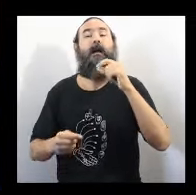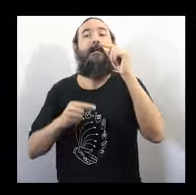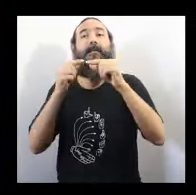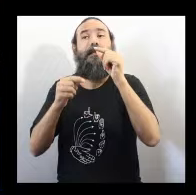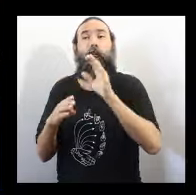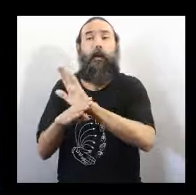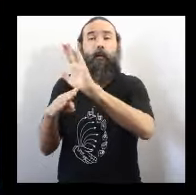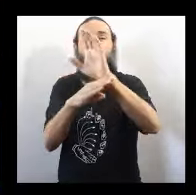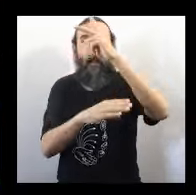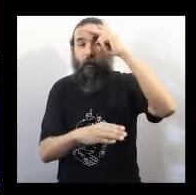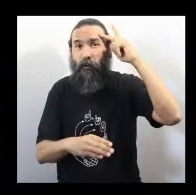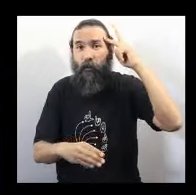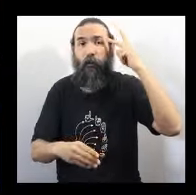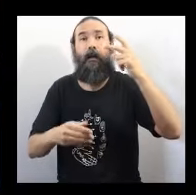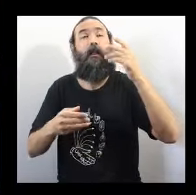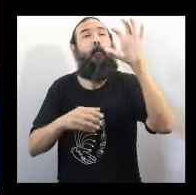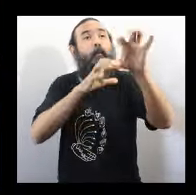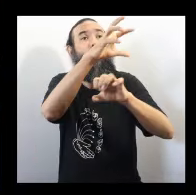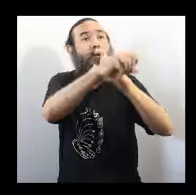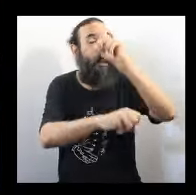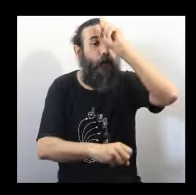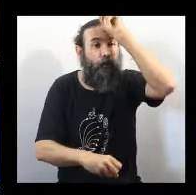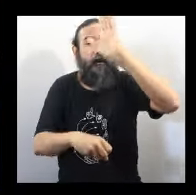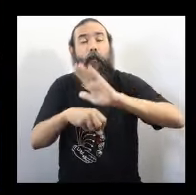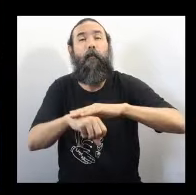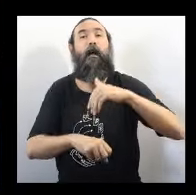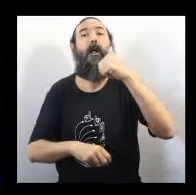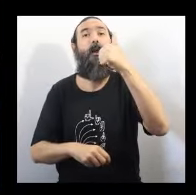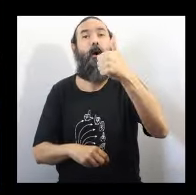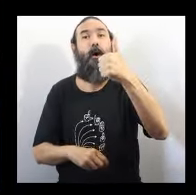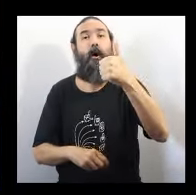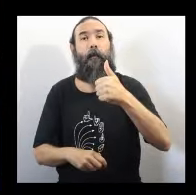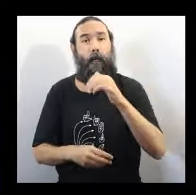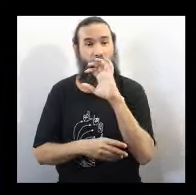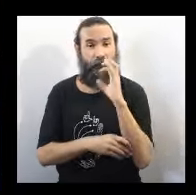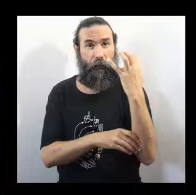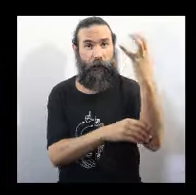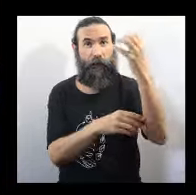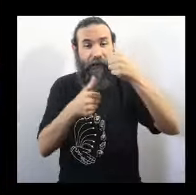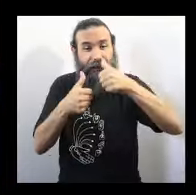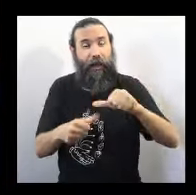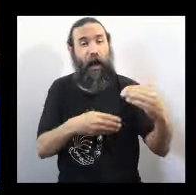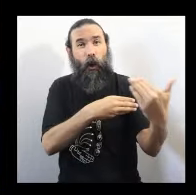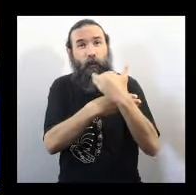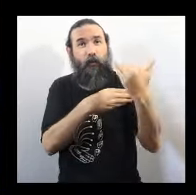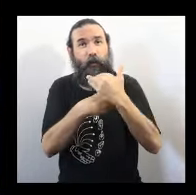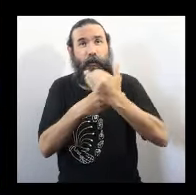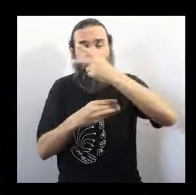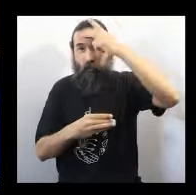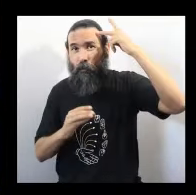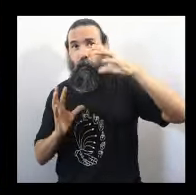outro vem desatando desse novo de buscar na natureza sempre o que tem de melhor as plantas vezes ocorrendo